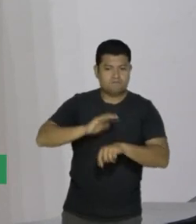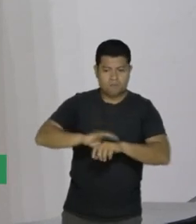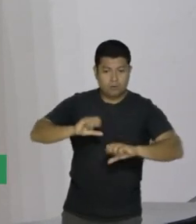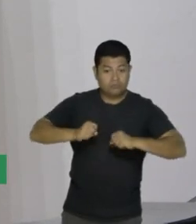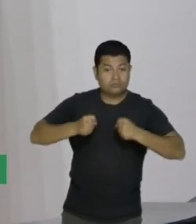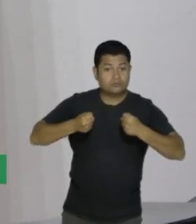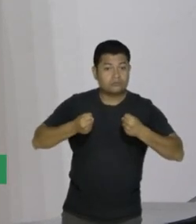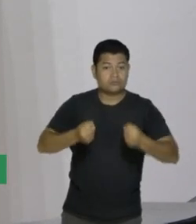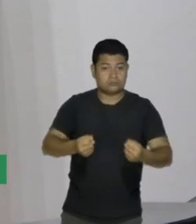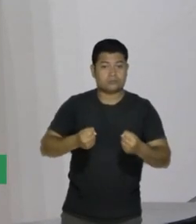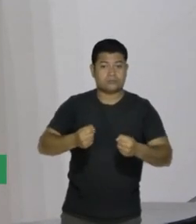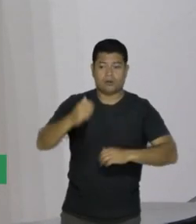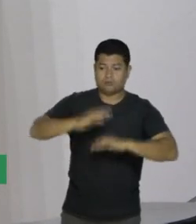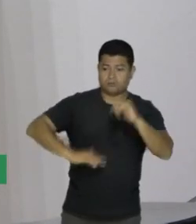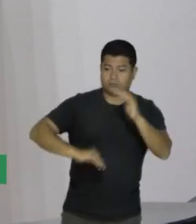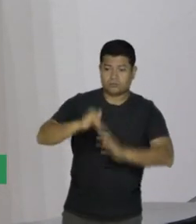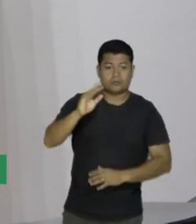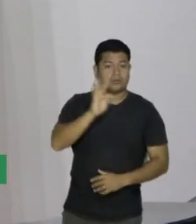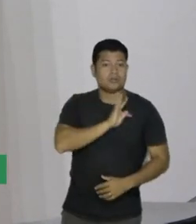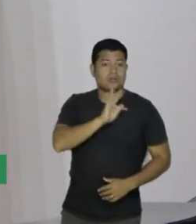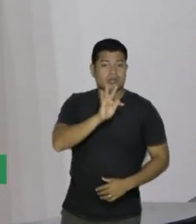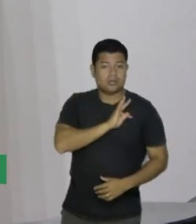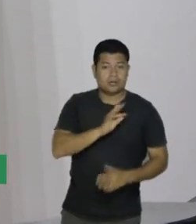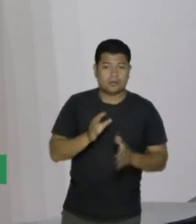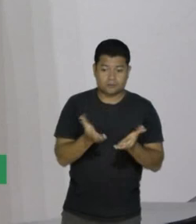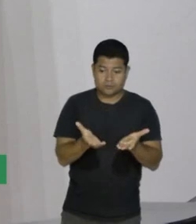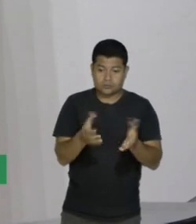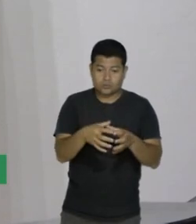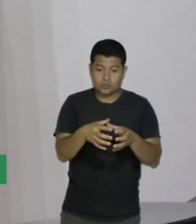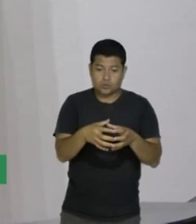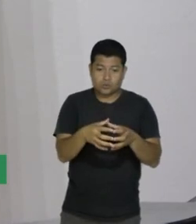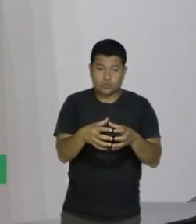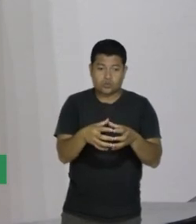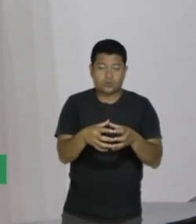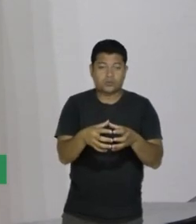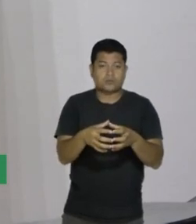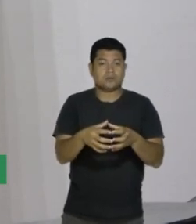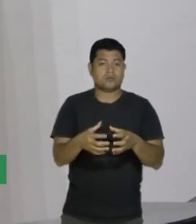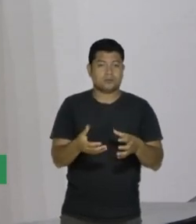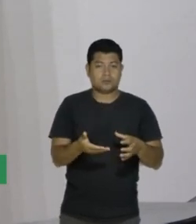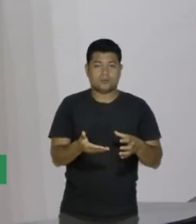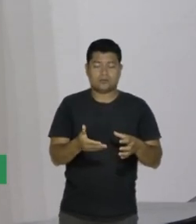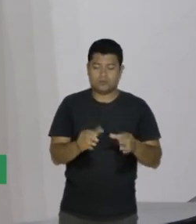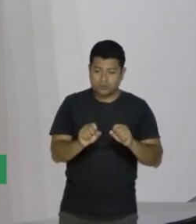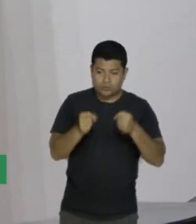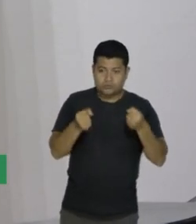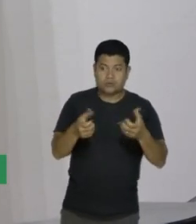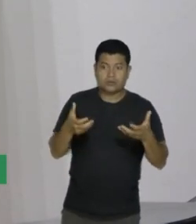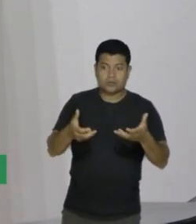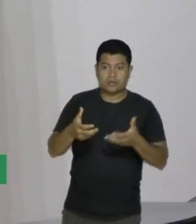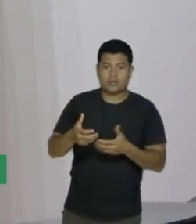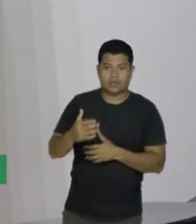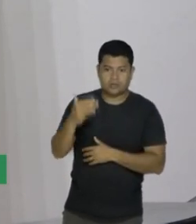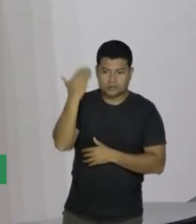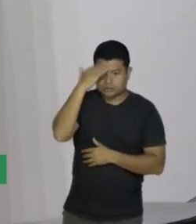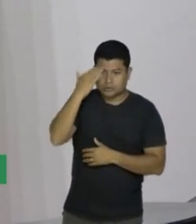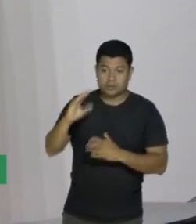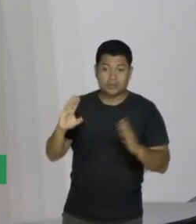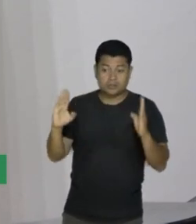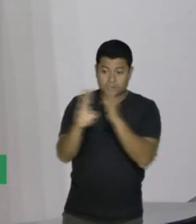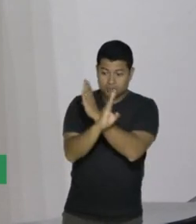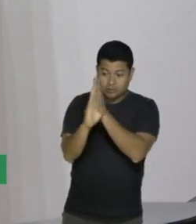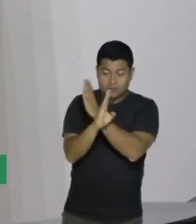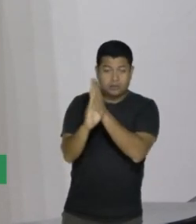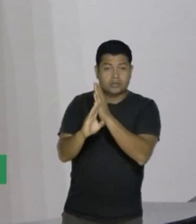da capacidade técnica dos seus integrantes que se empenham ardualmente na resolução dos mais